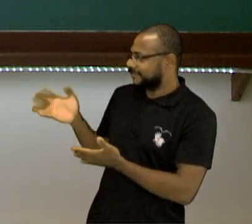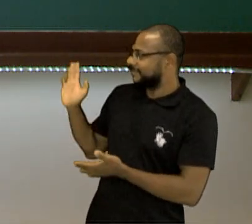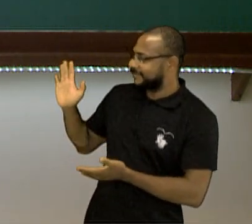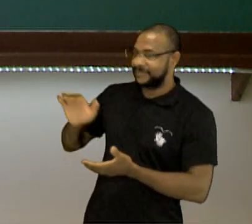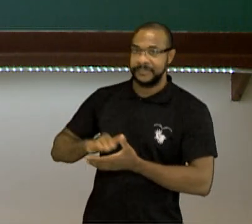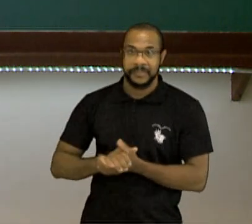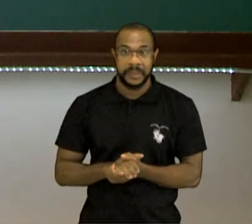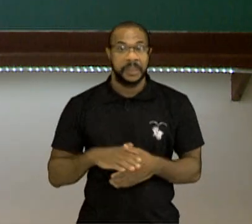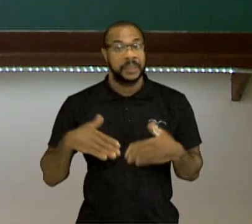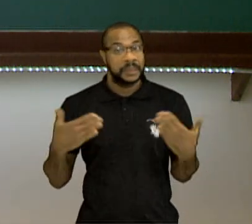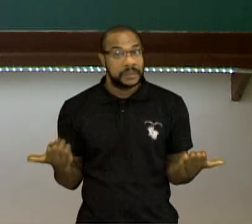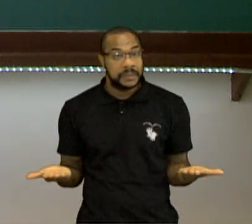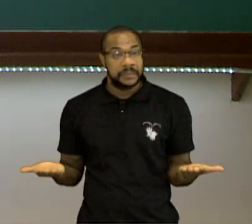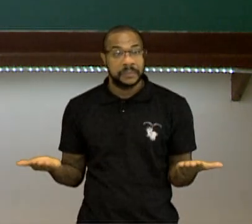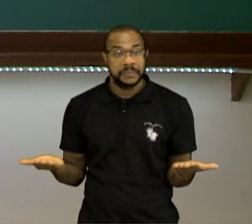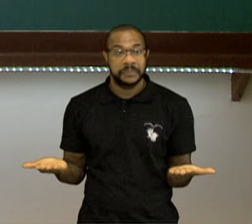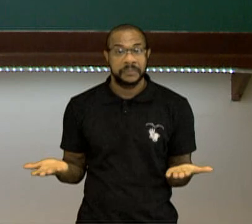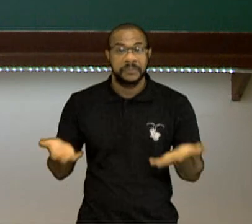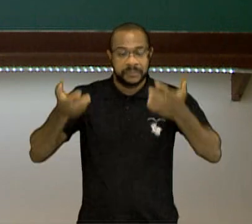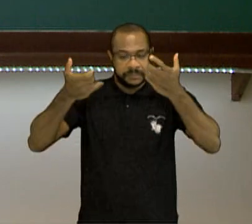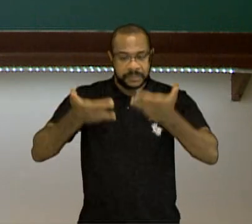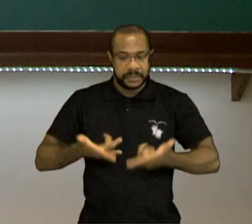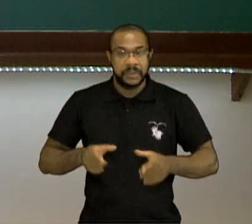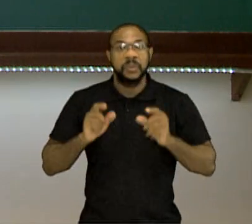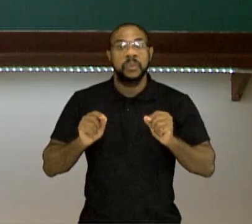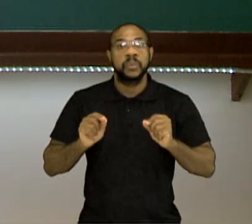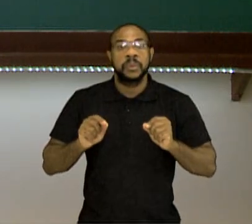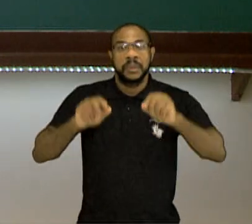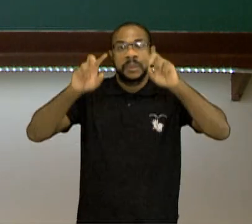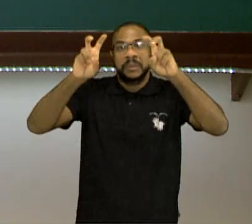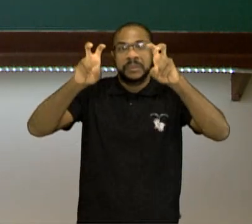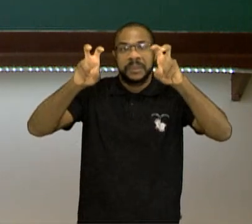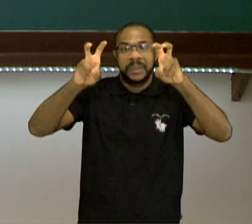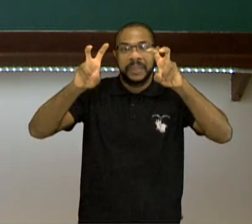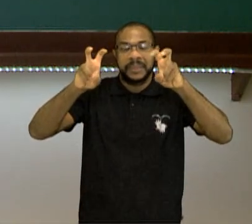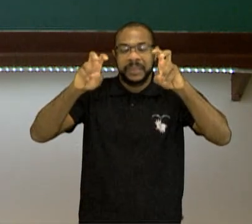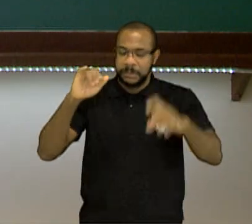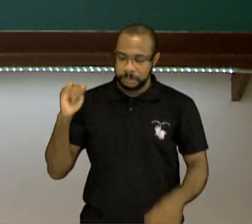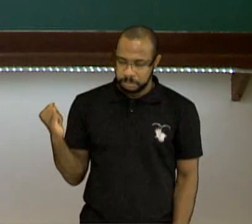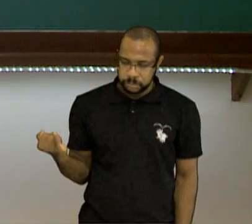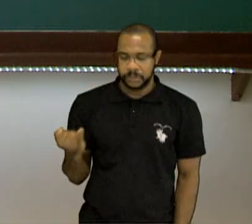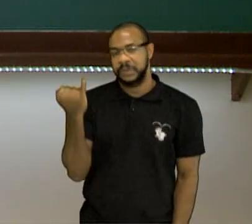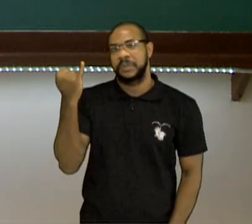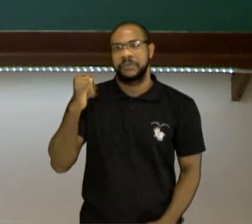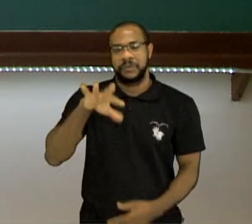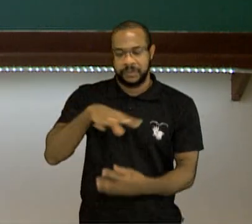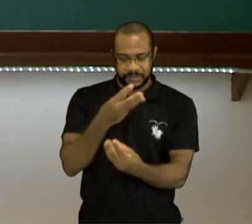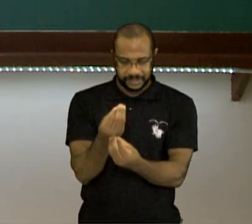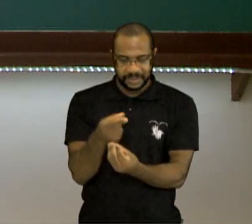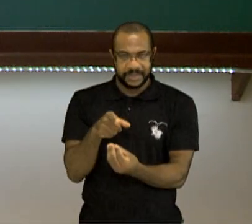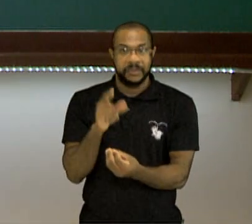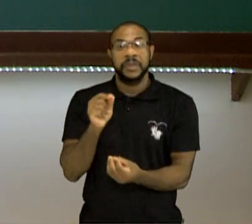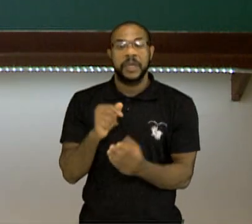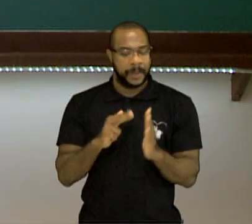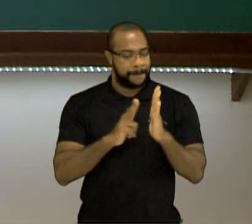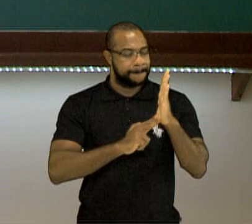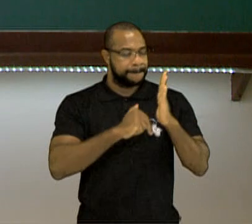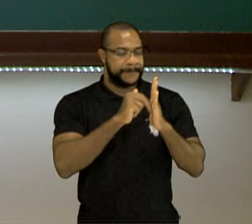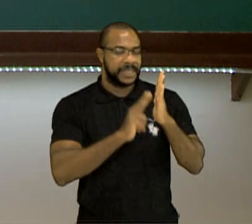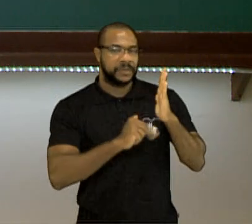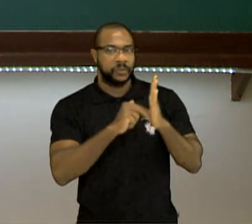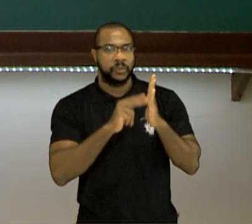nós vamos tratar de um assunto bem interessante de arte, que é a pintura e